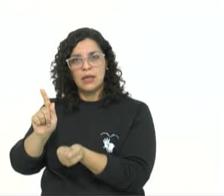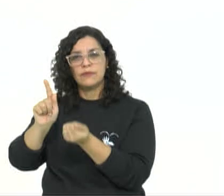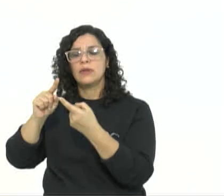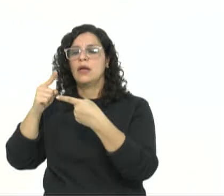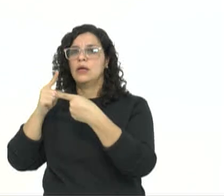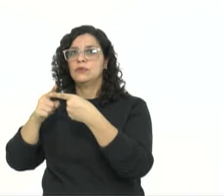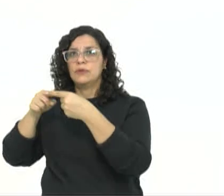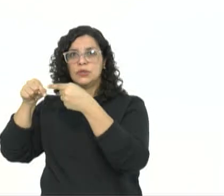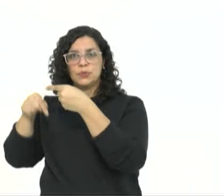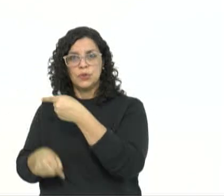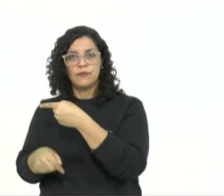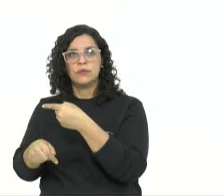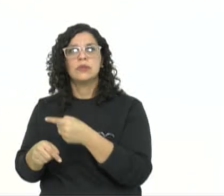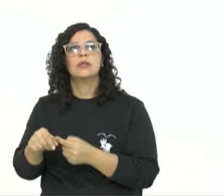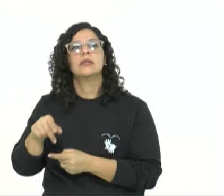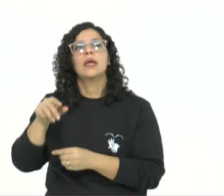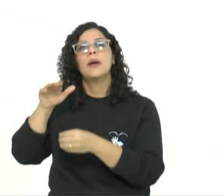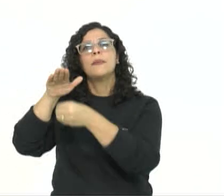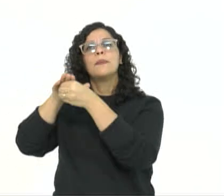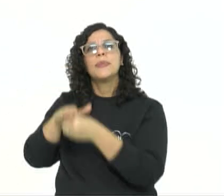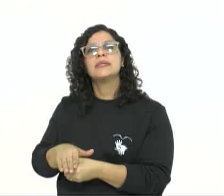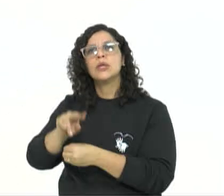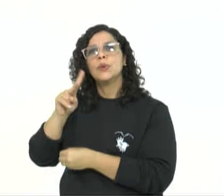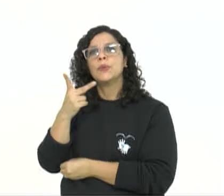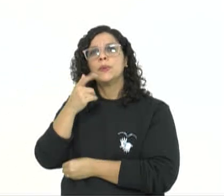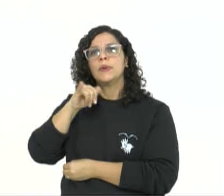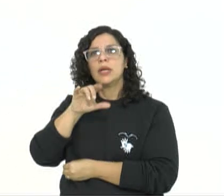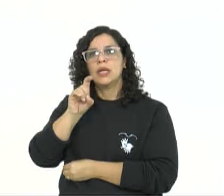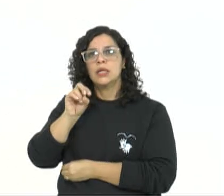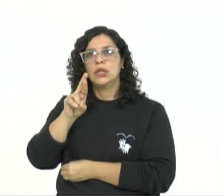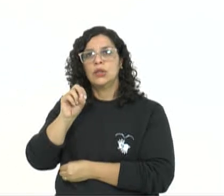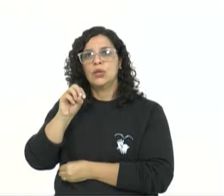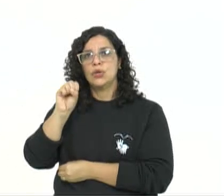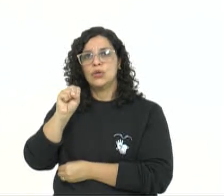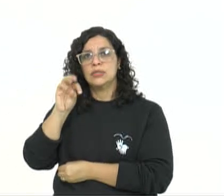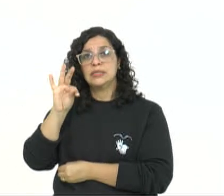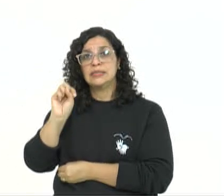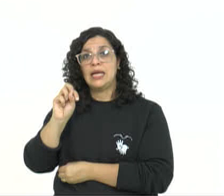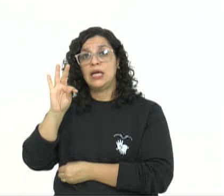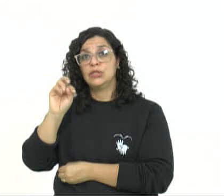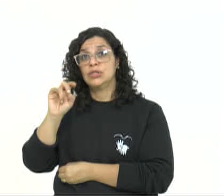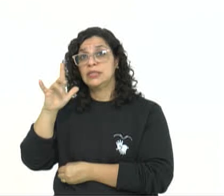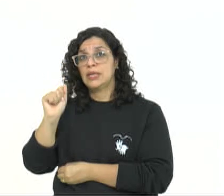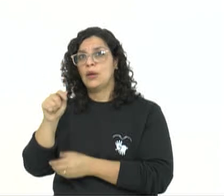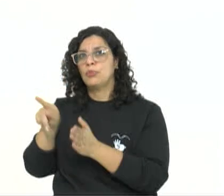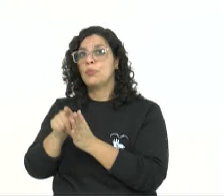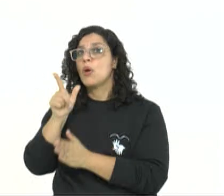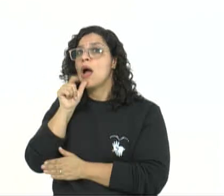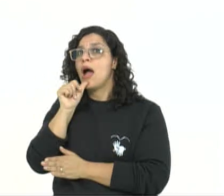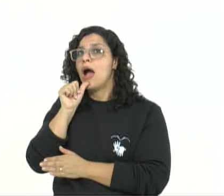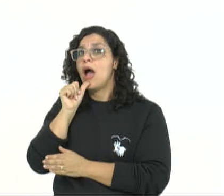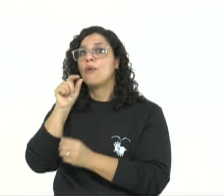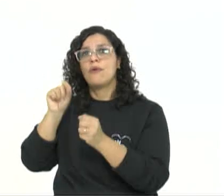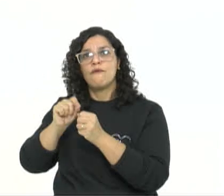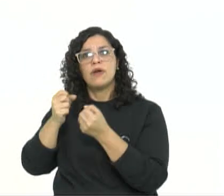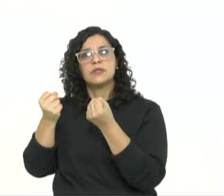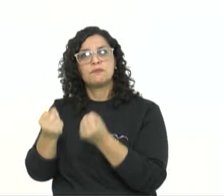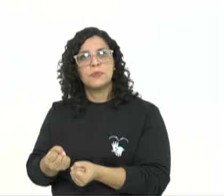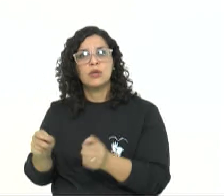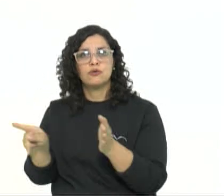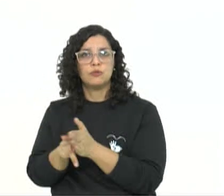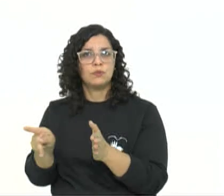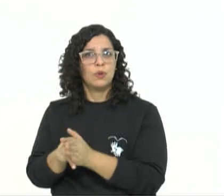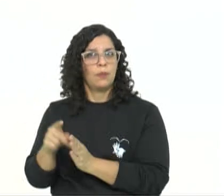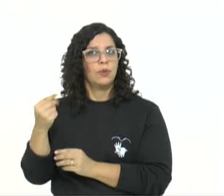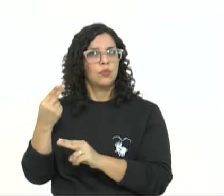vezes a profundidade, é chamado de pressão hidrostática, certo? A pressão exercida pelo fluido, pelo líquido em